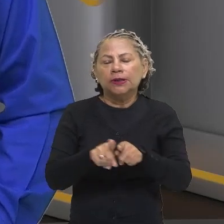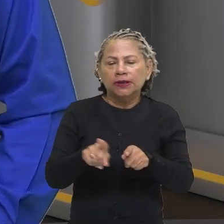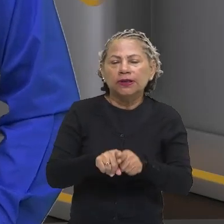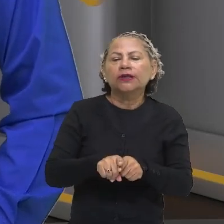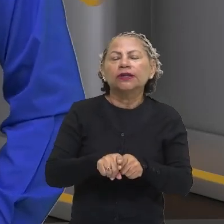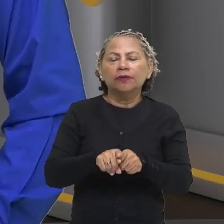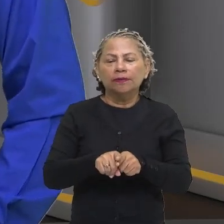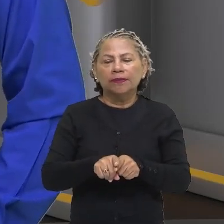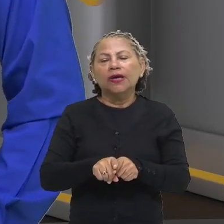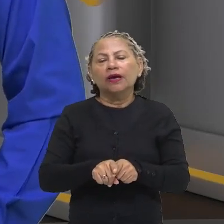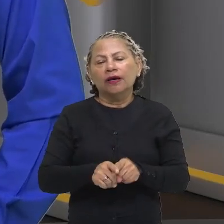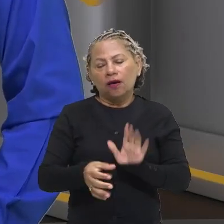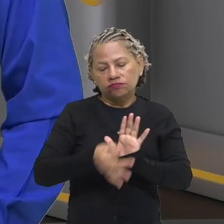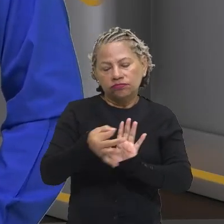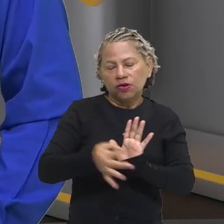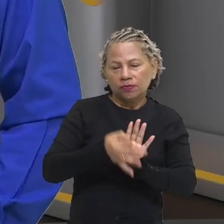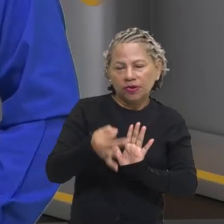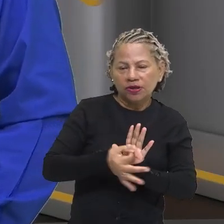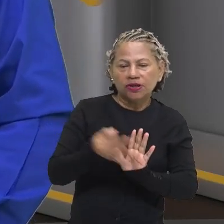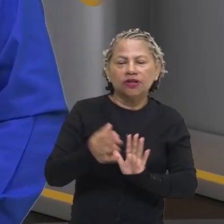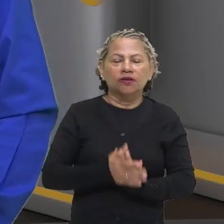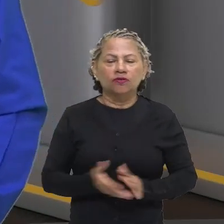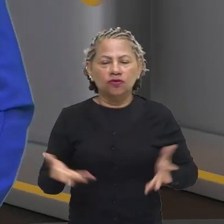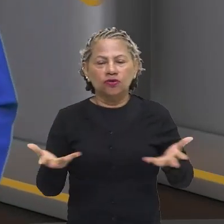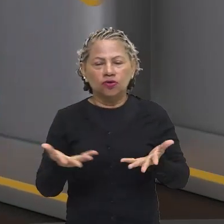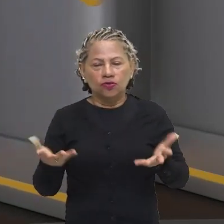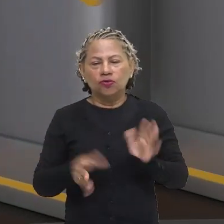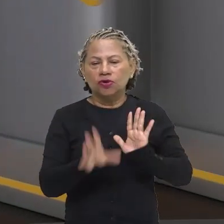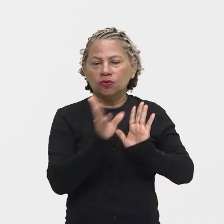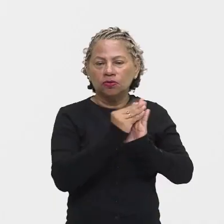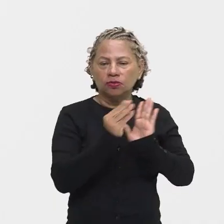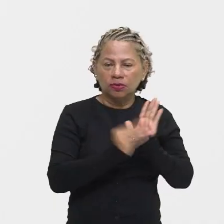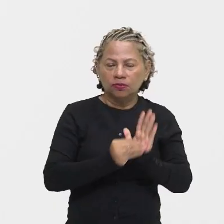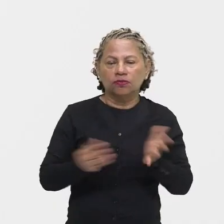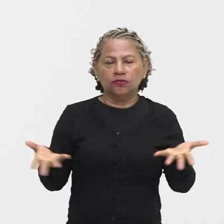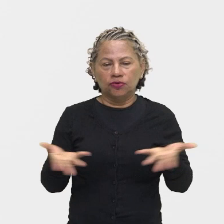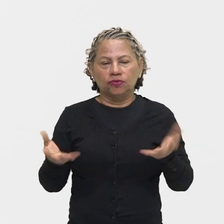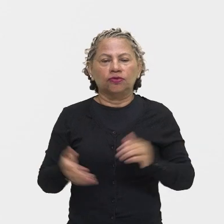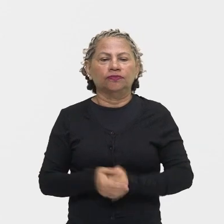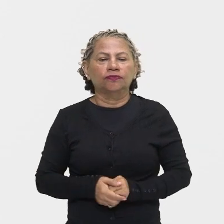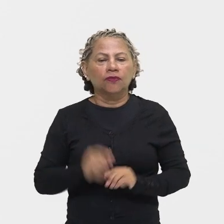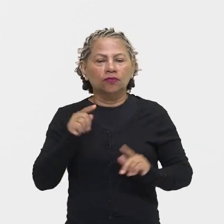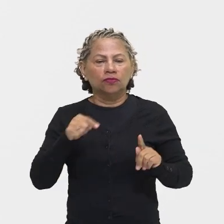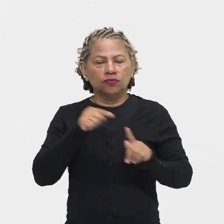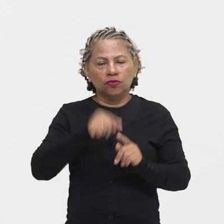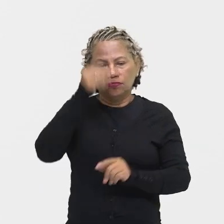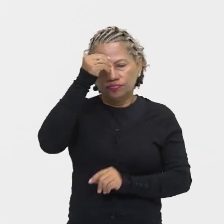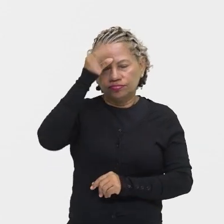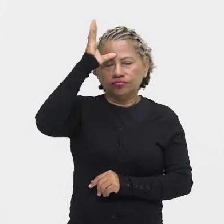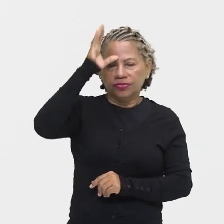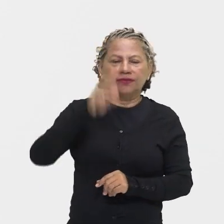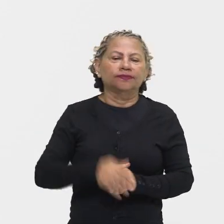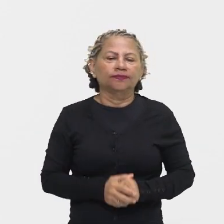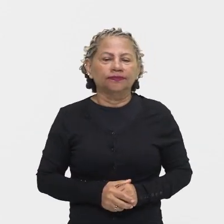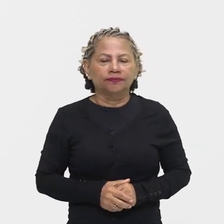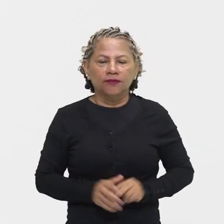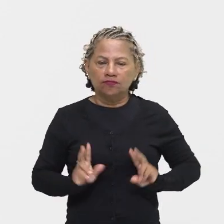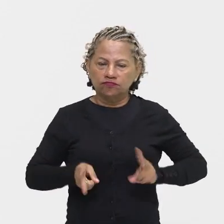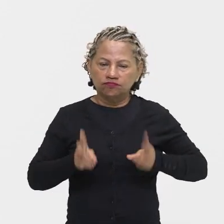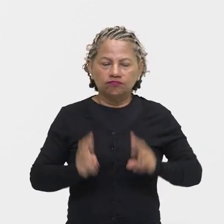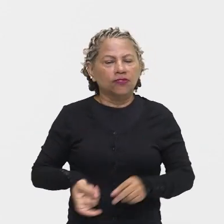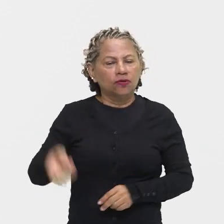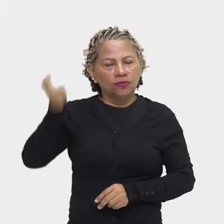interessantes. Então, nós vamos ver qual o conteúdo da aula de hoje, né, professora? Vamos lá. No objeto do conhecimento, continuamos com